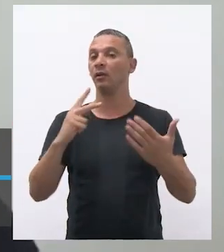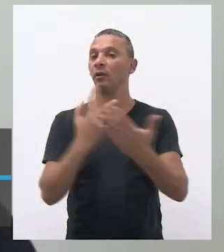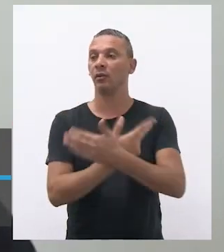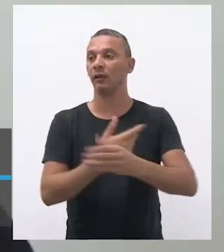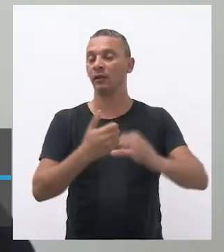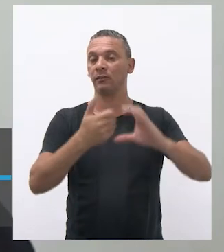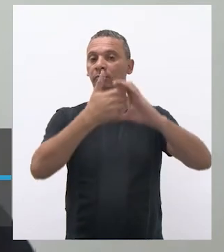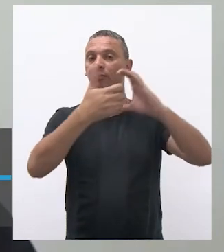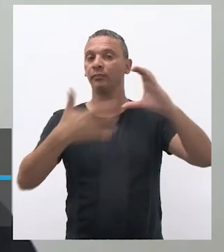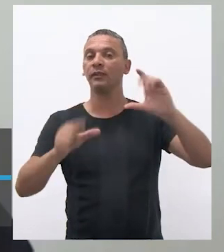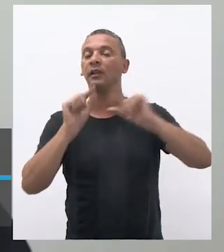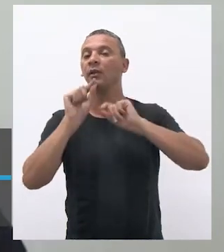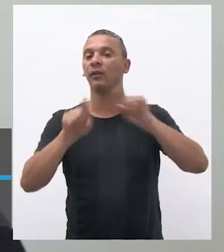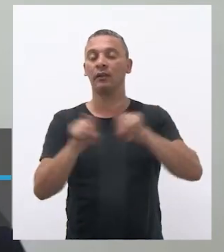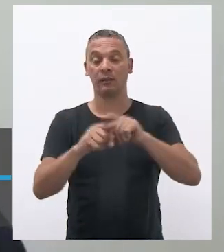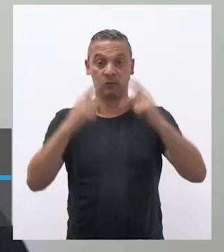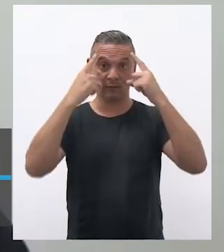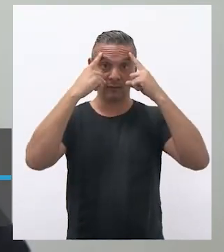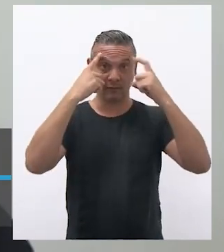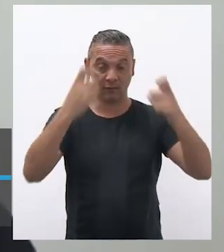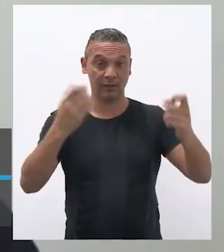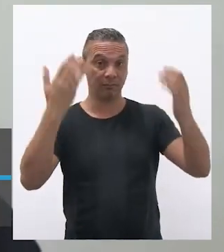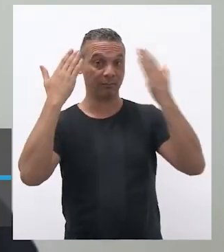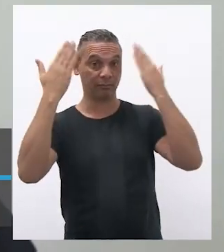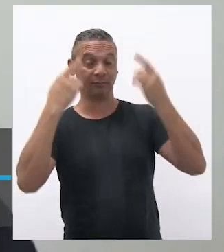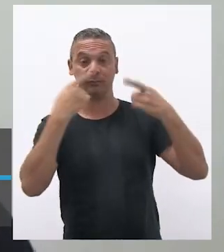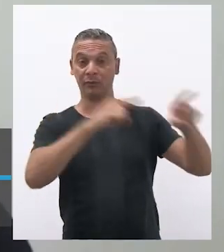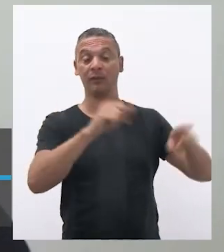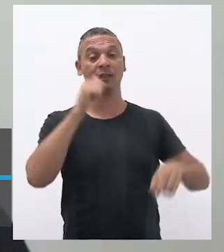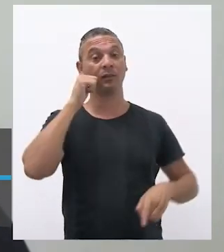cause nas mulheres um dano